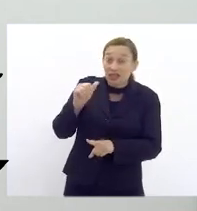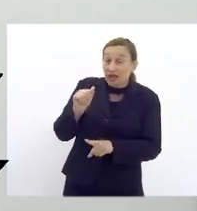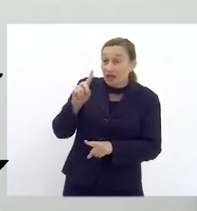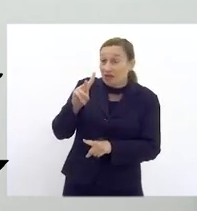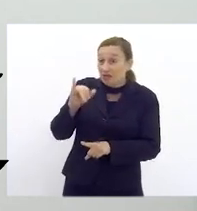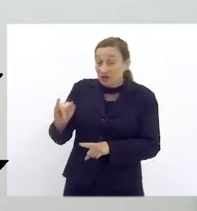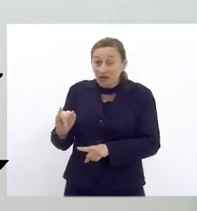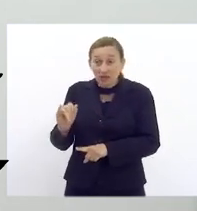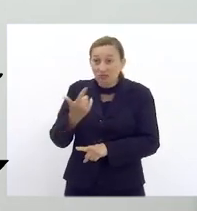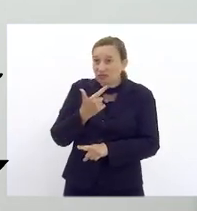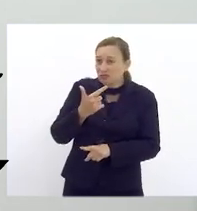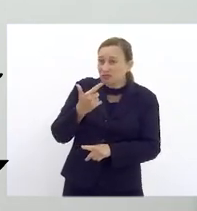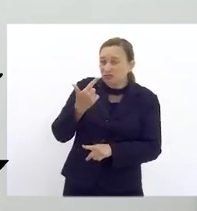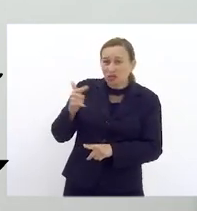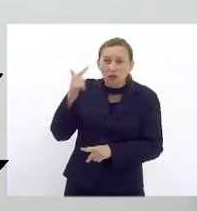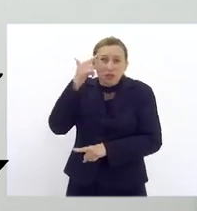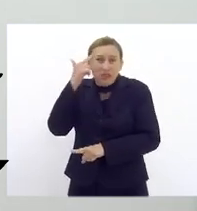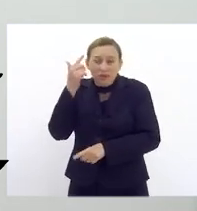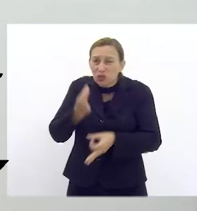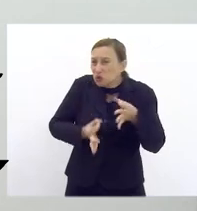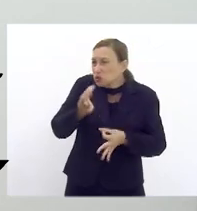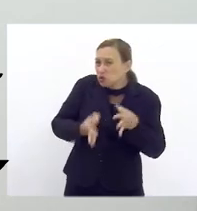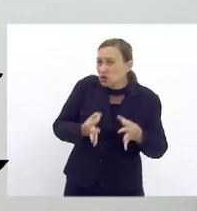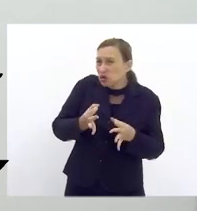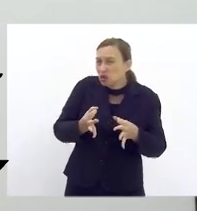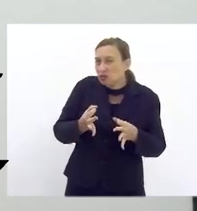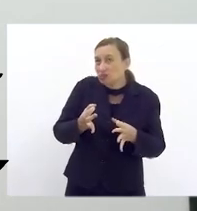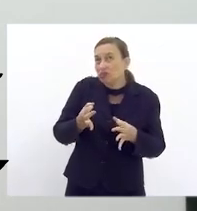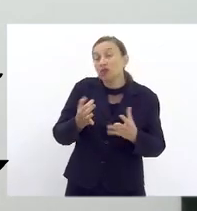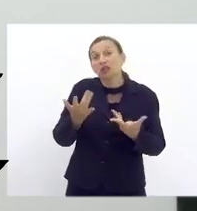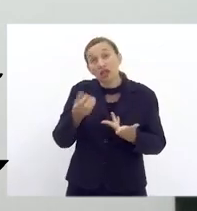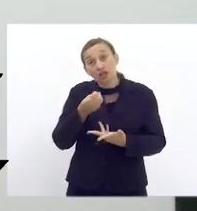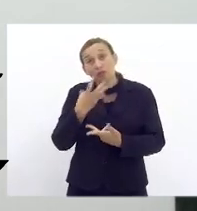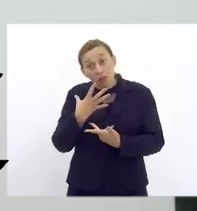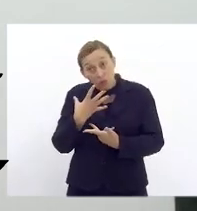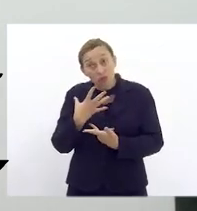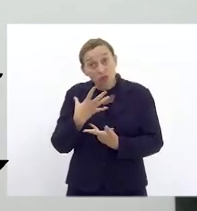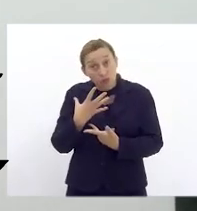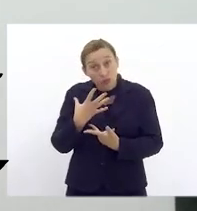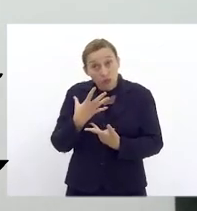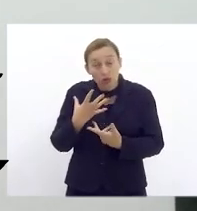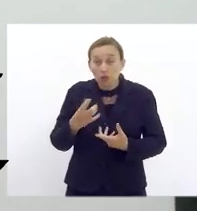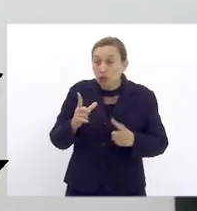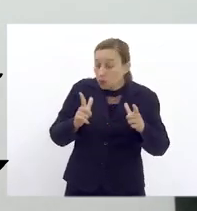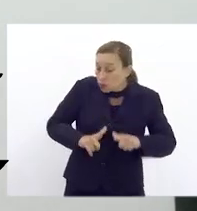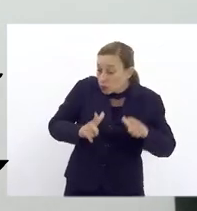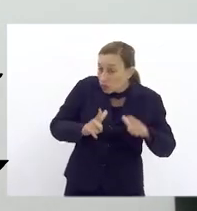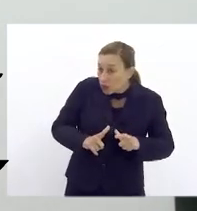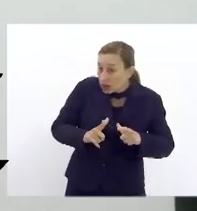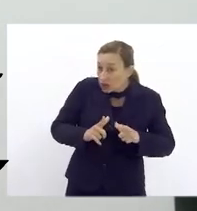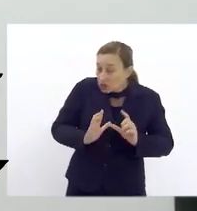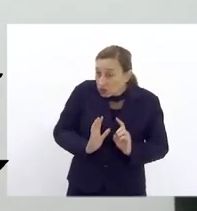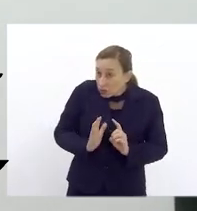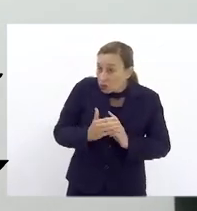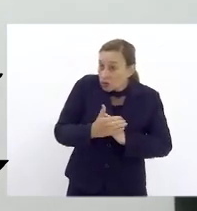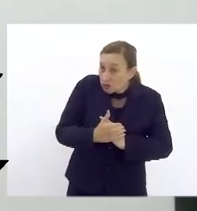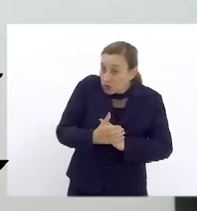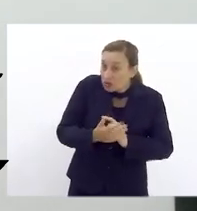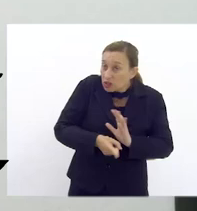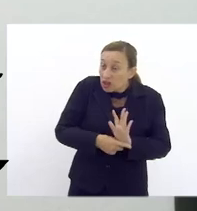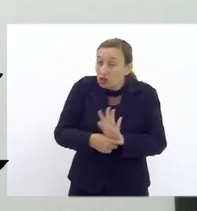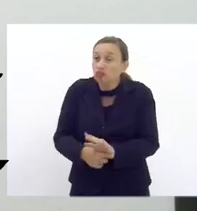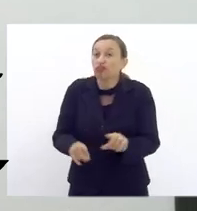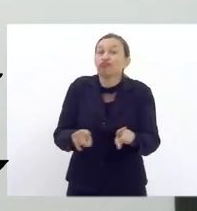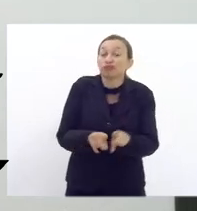tem a personalidade jurídica aqui no mundo da fantasia seria interessante um órgão de acolhimento assistência e